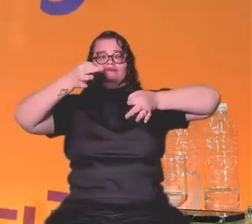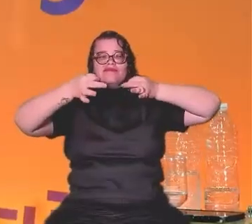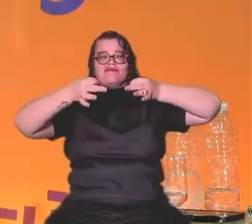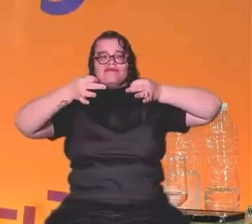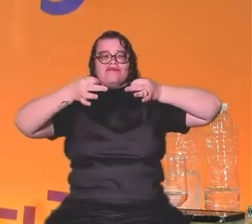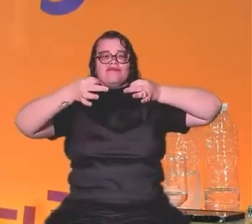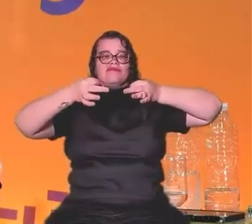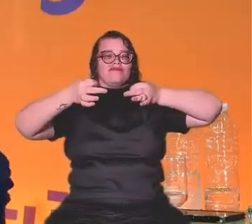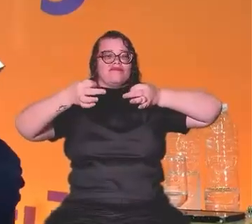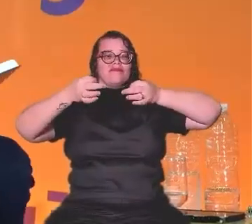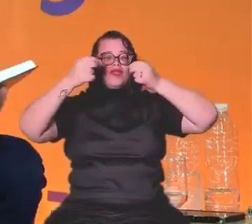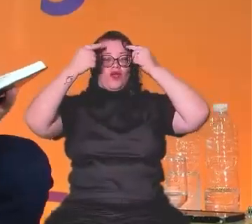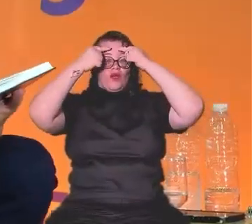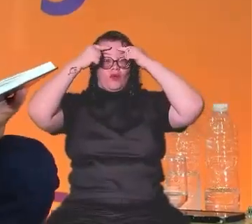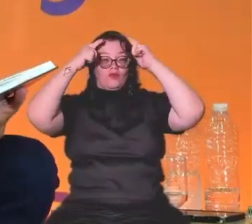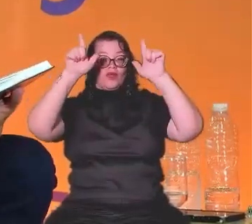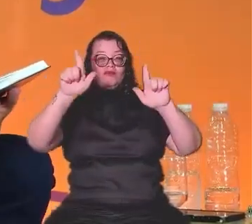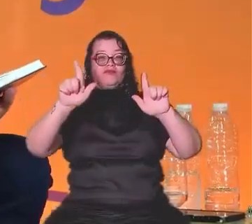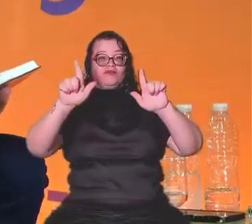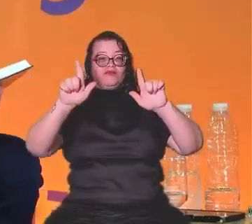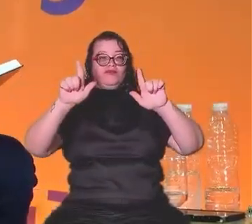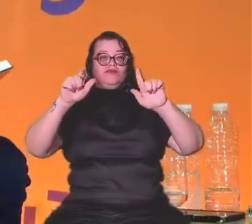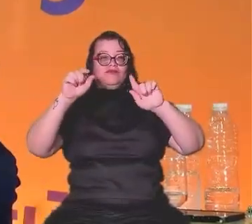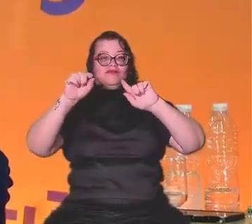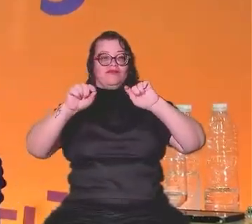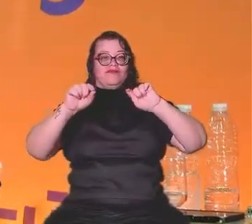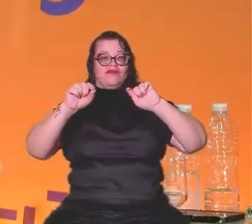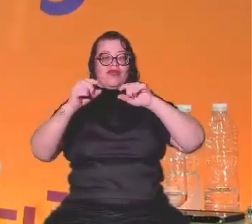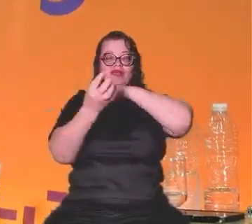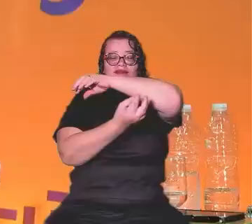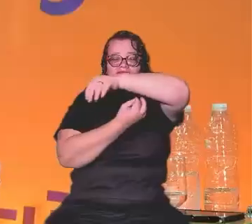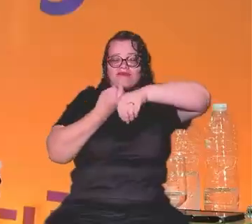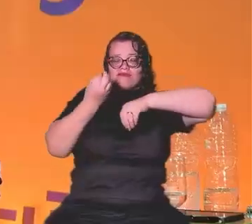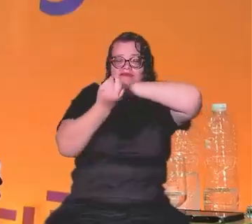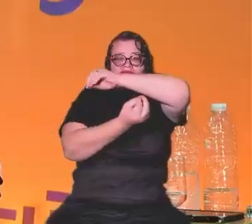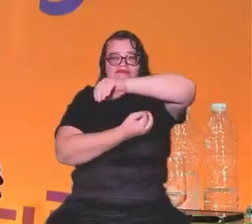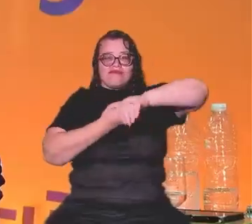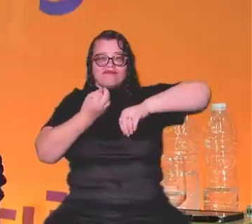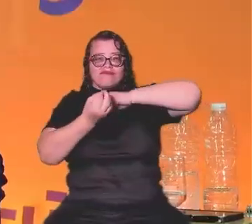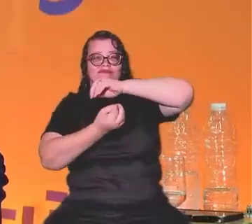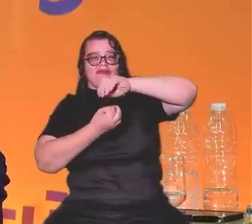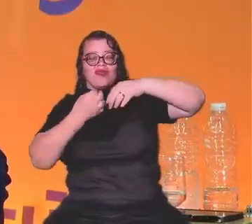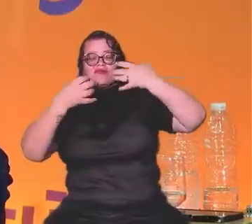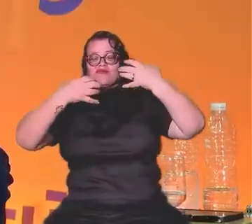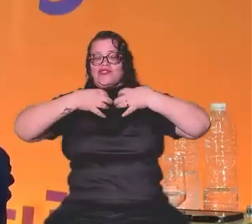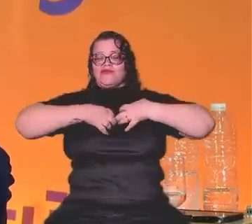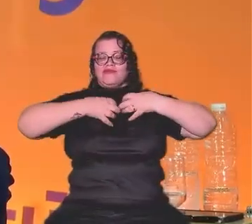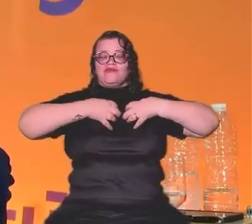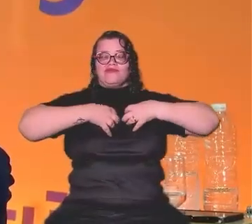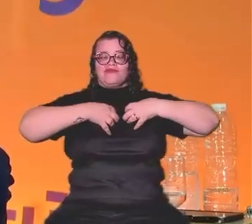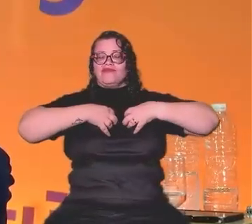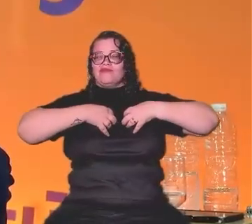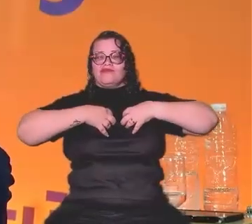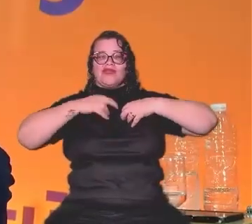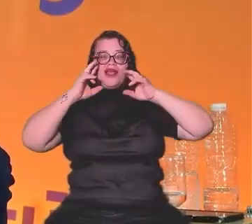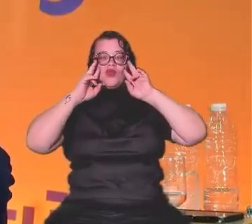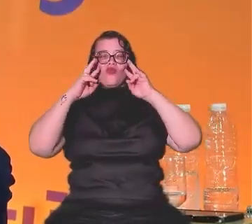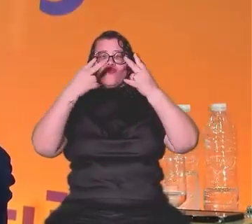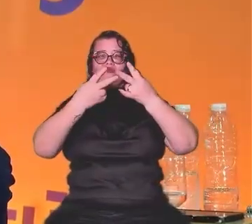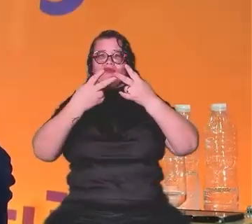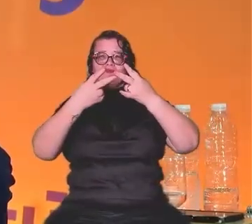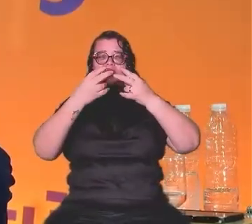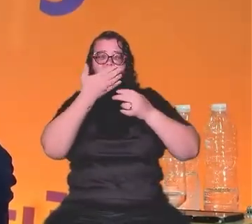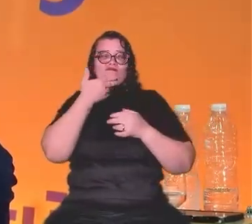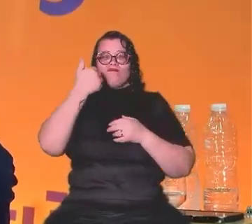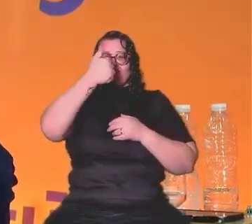Não perdi minha capacidade de indignação, mas ela está misturada a um ceticismo de quem não vê perspectiva